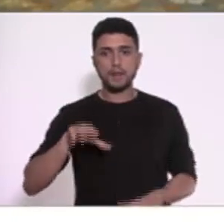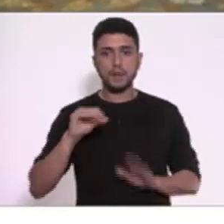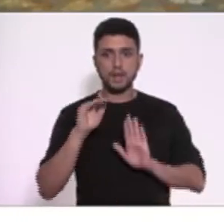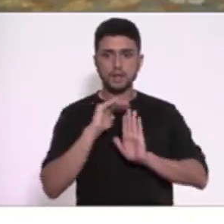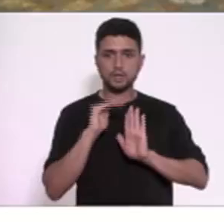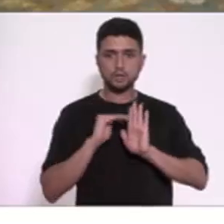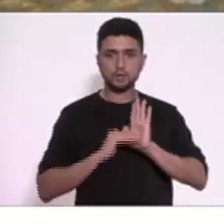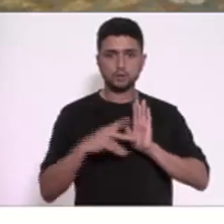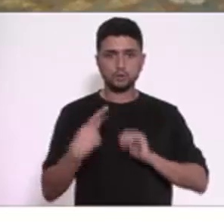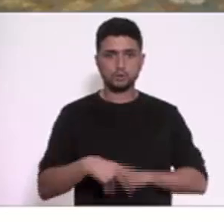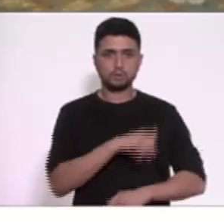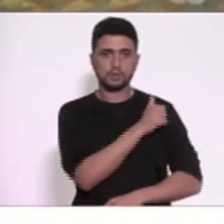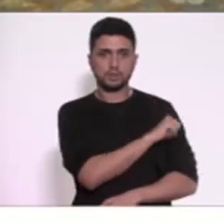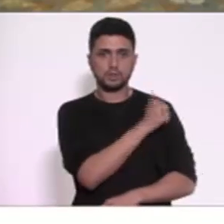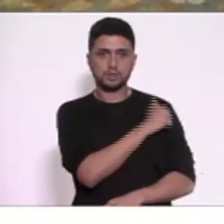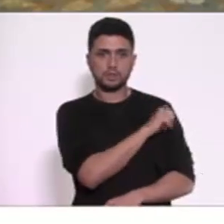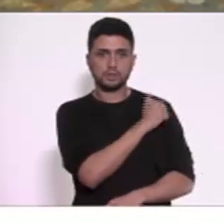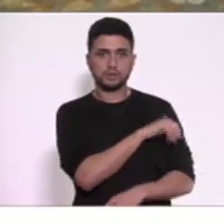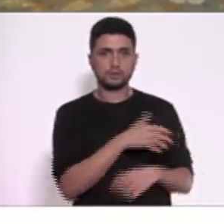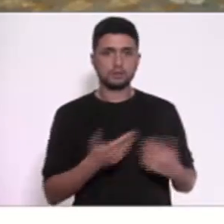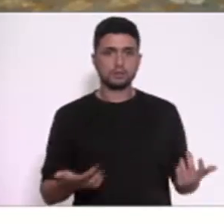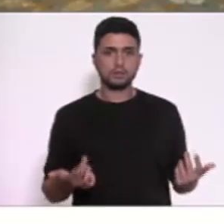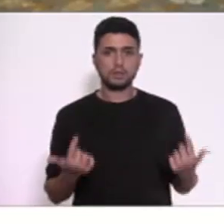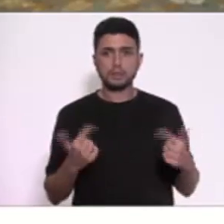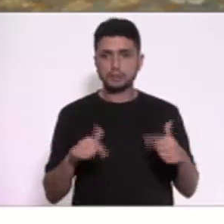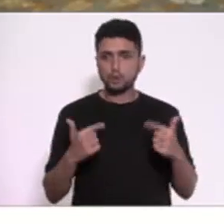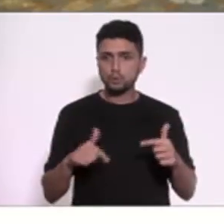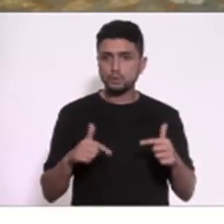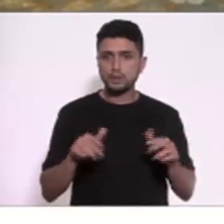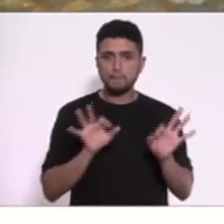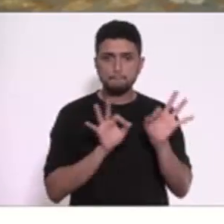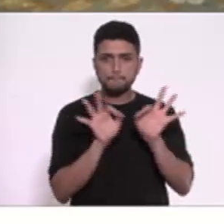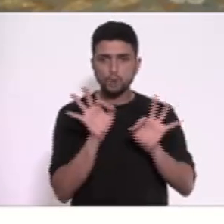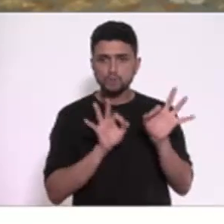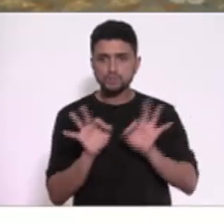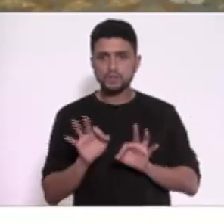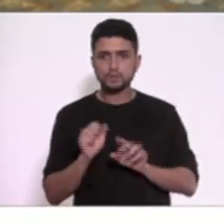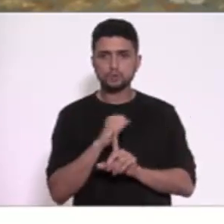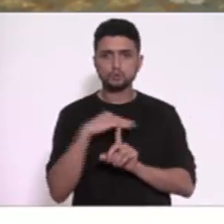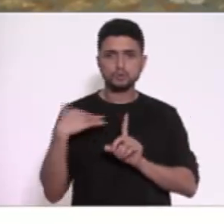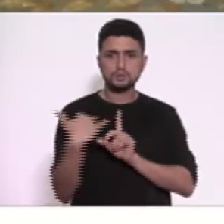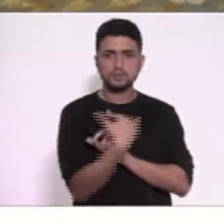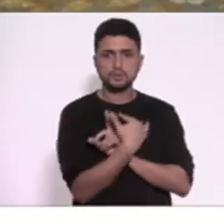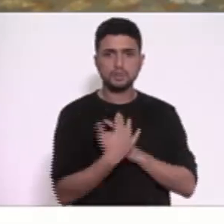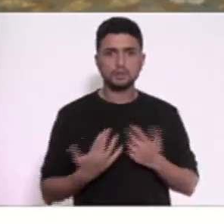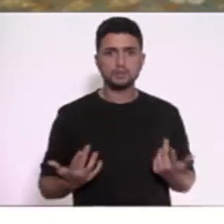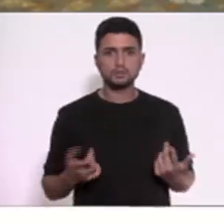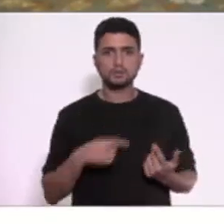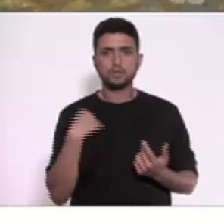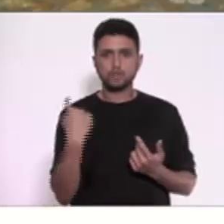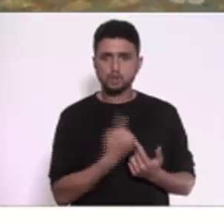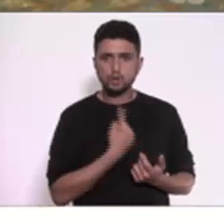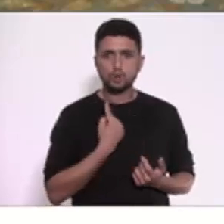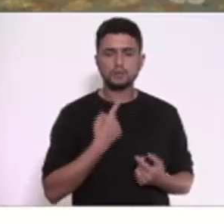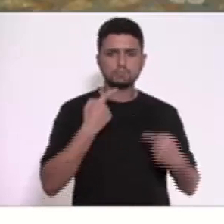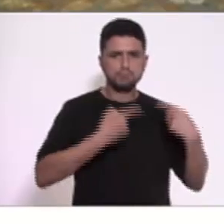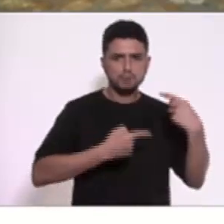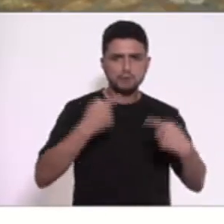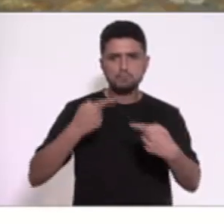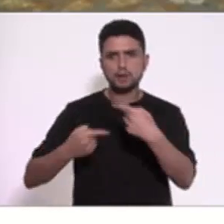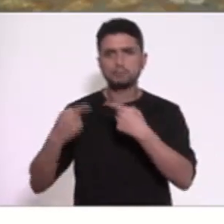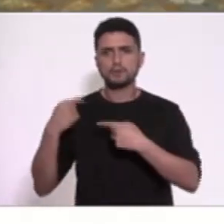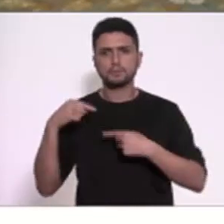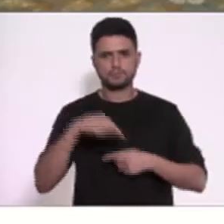para o Estado do Rio de Janeiro, por não ter se feito um projeto de sociedade para que nós estivéssemos discutindo no